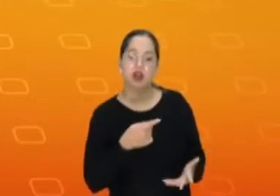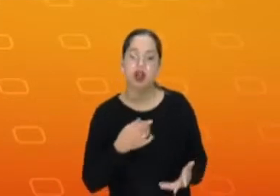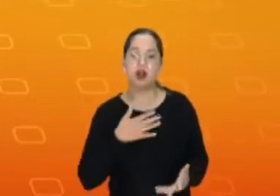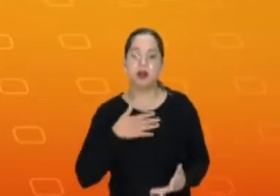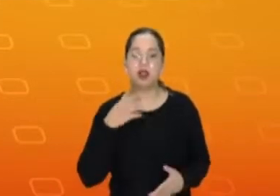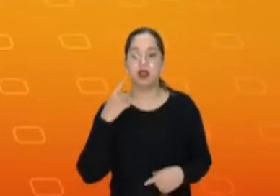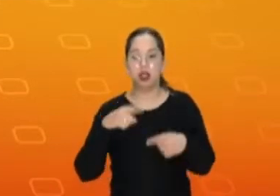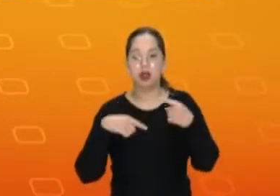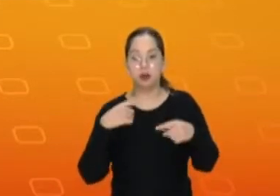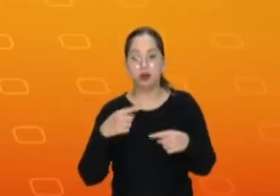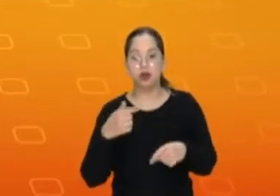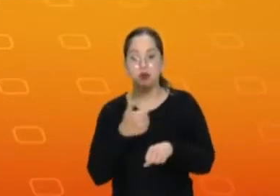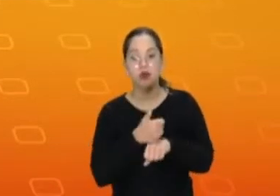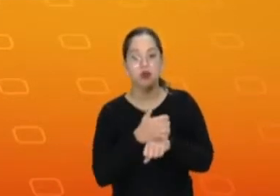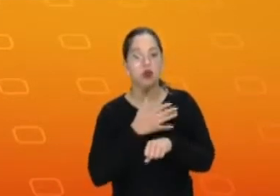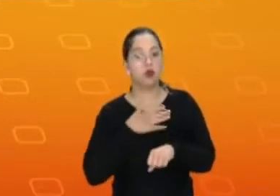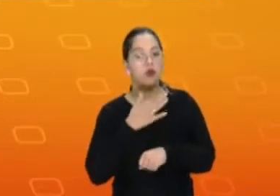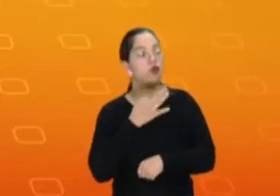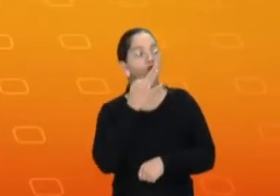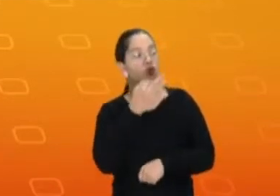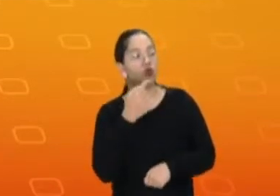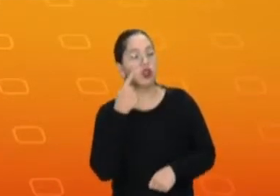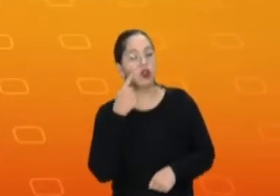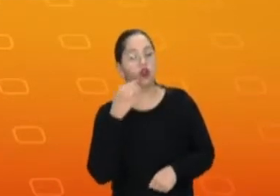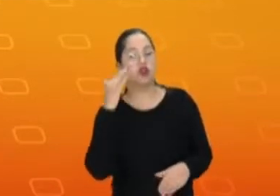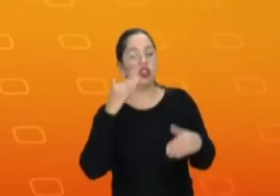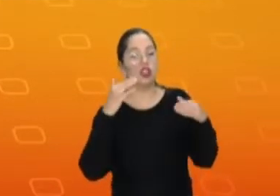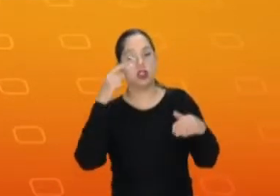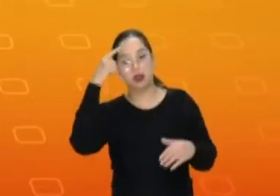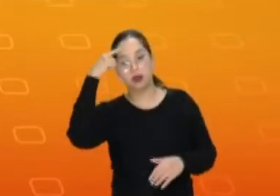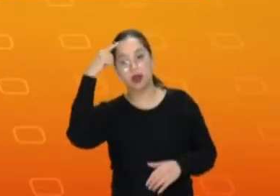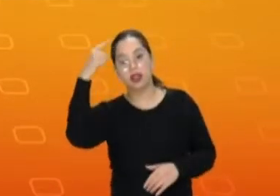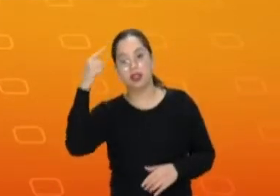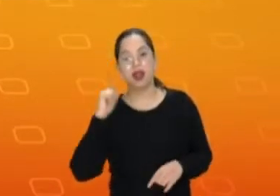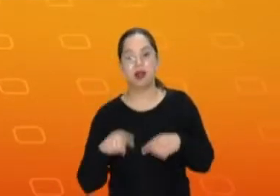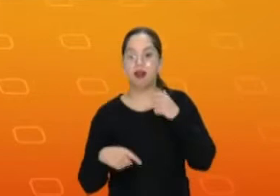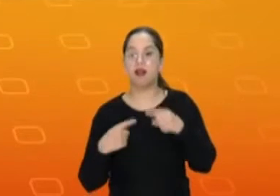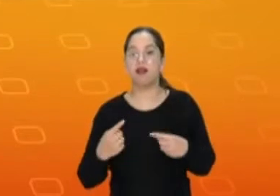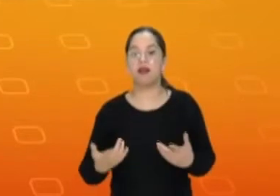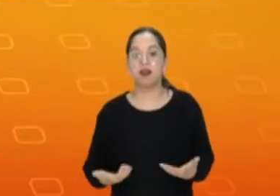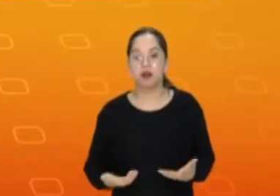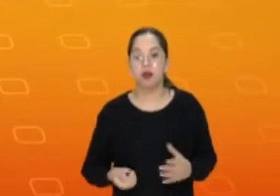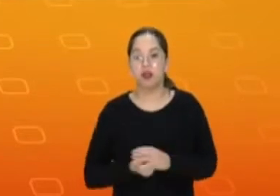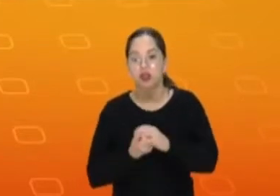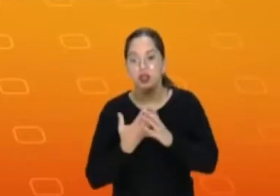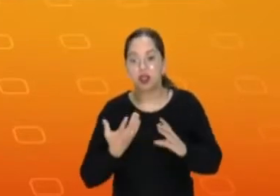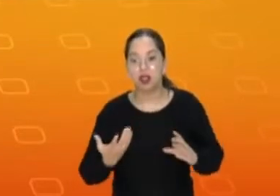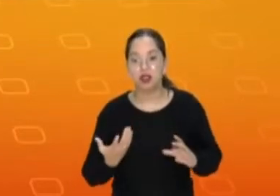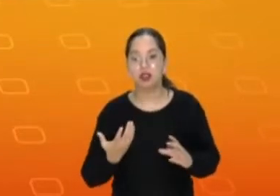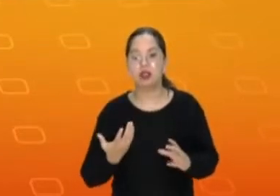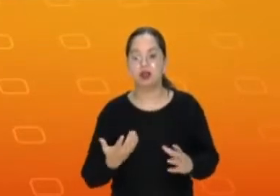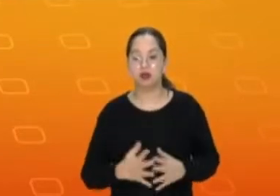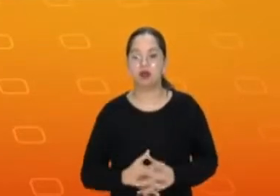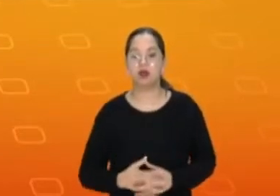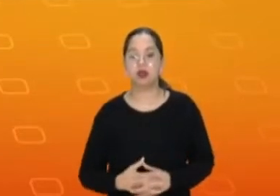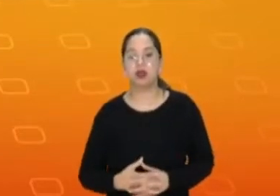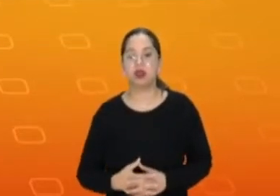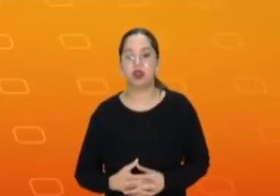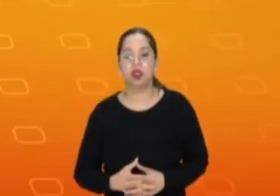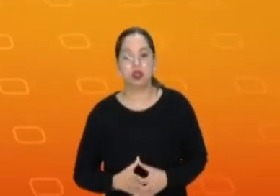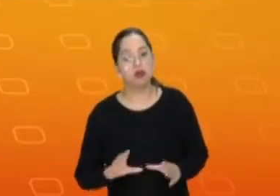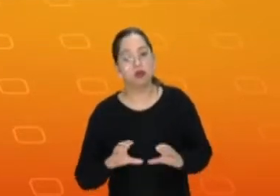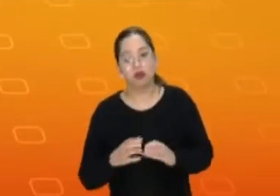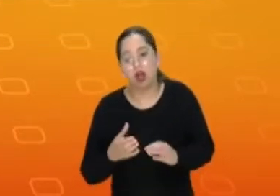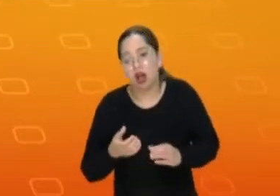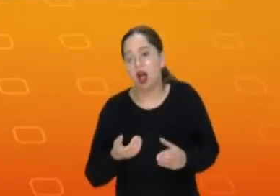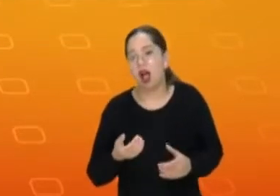profissional do futuro, né, que vai também estar olhando para a questão de dev, de criação, inclusive no intuito de gerar novos